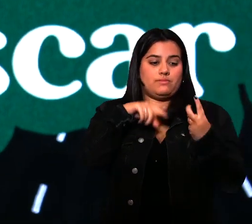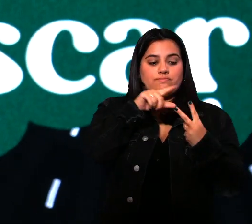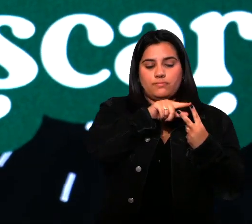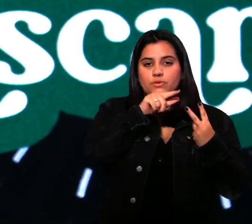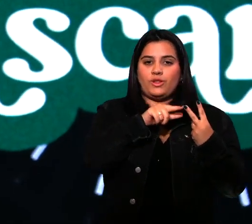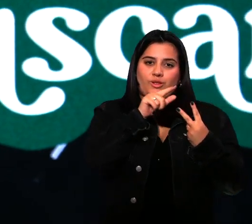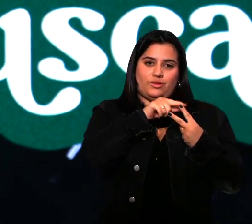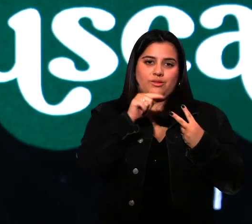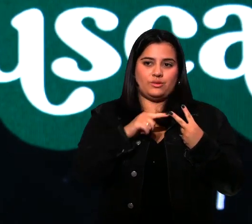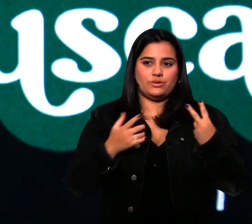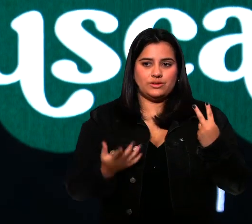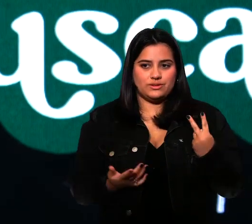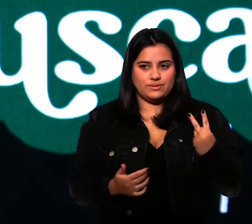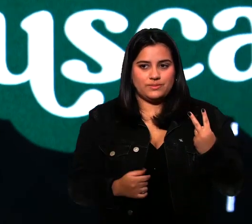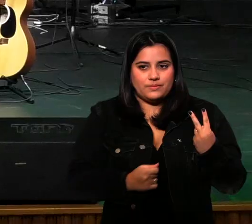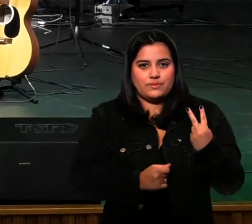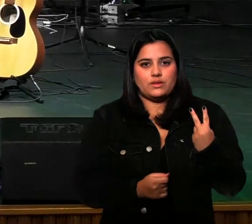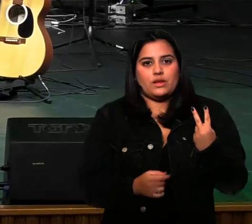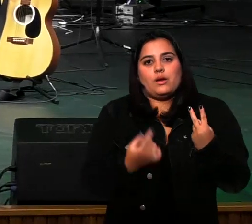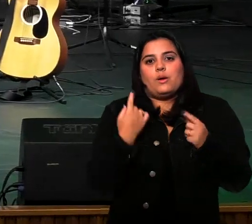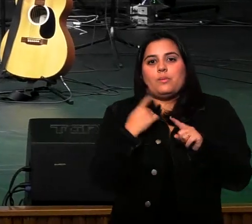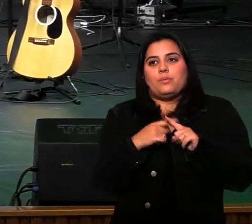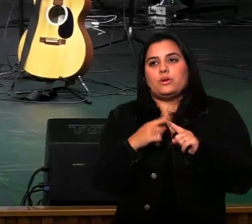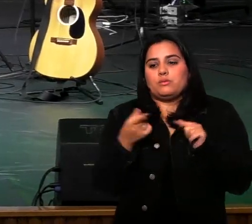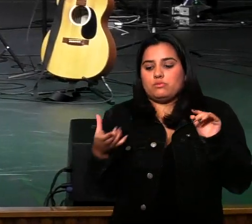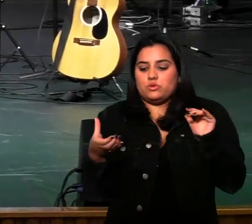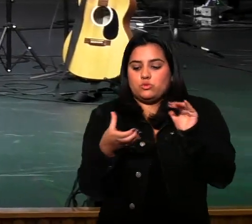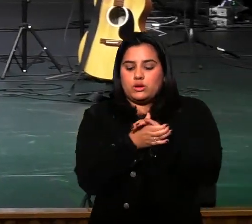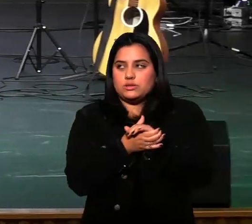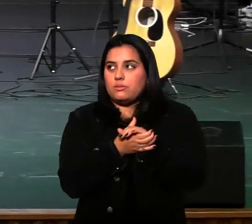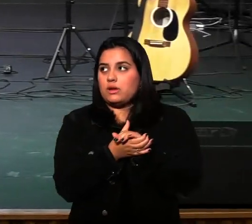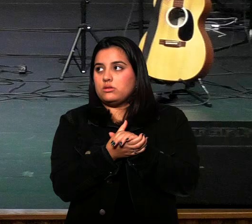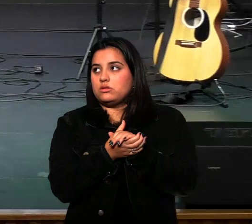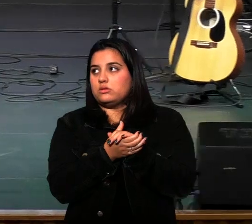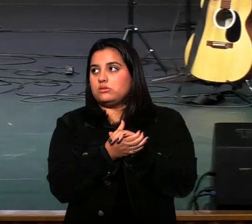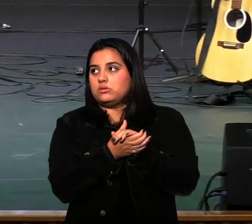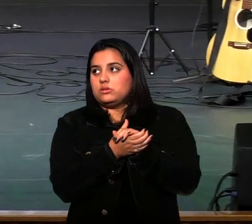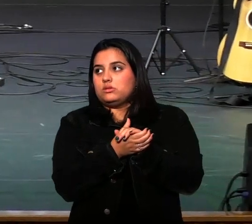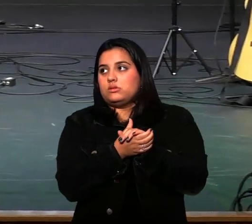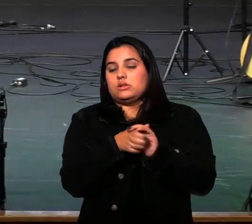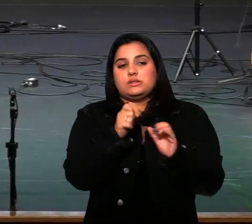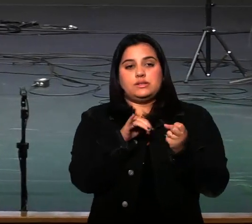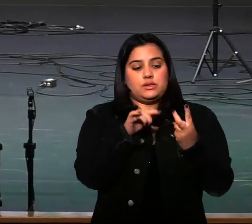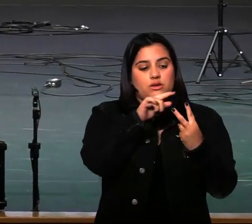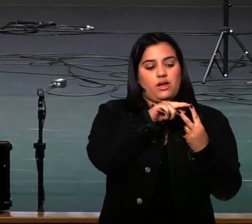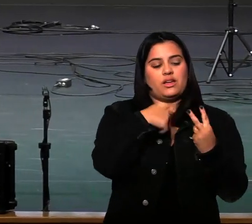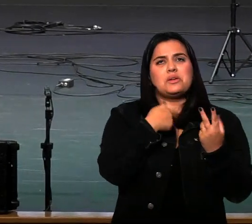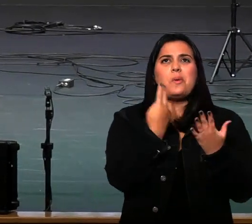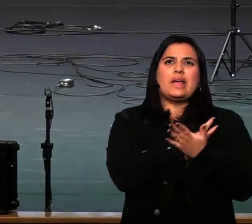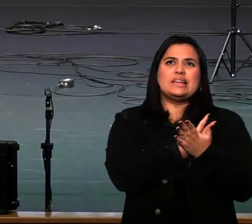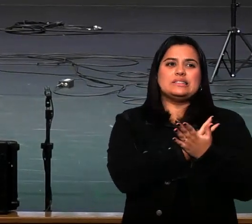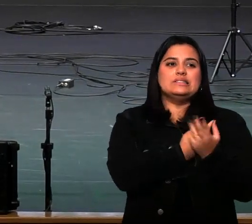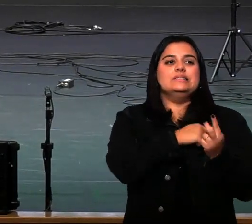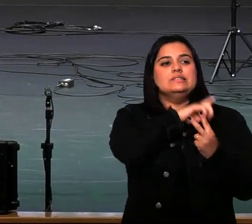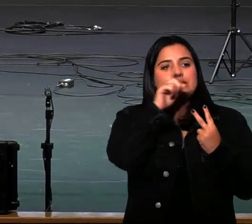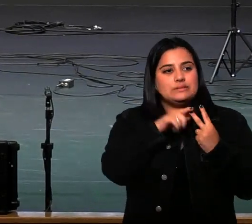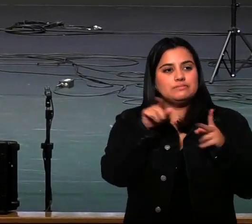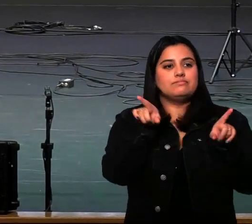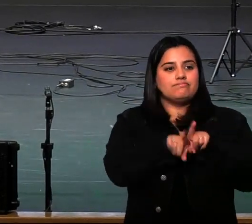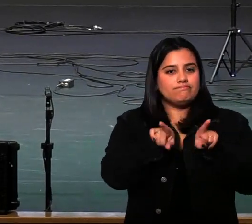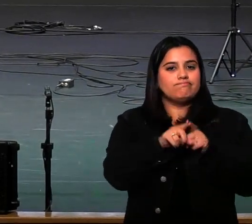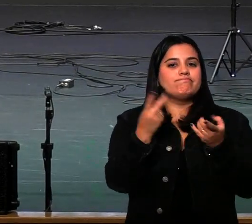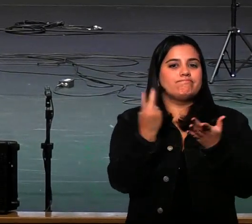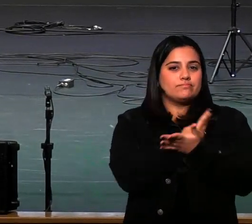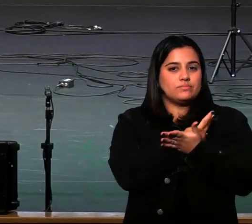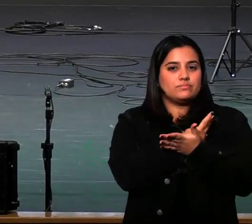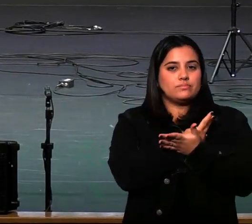do plural. Porque, no final das contas, num casamento, se um erra, os dois erram.